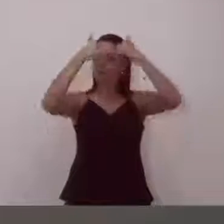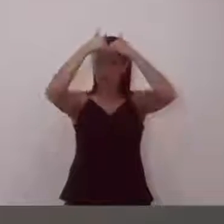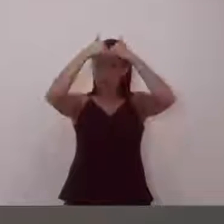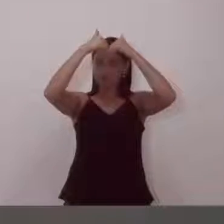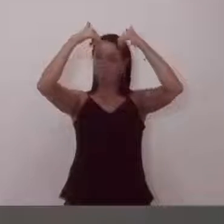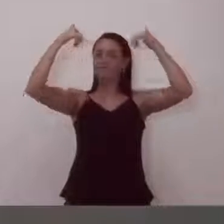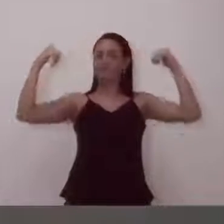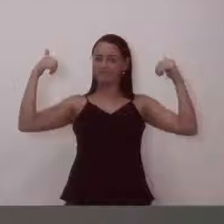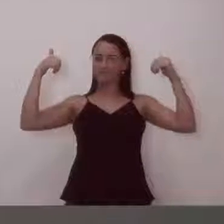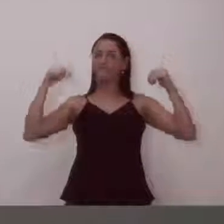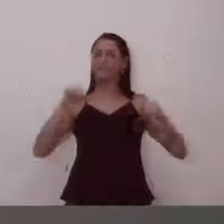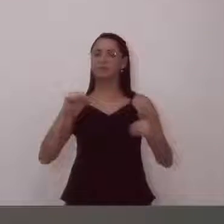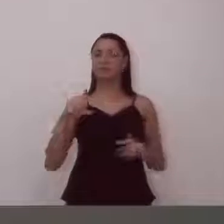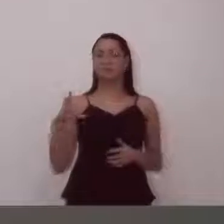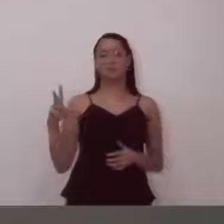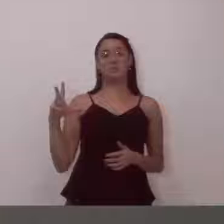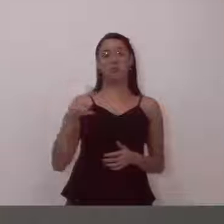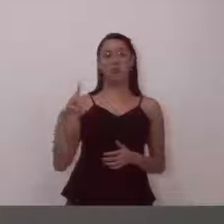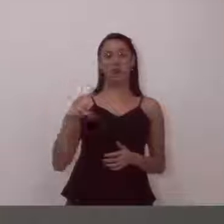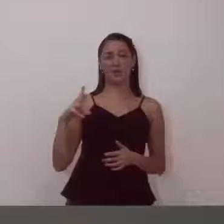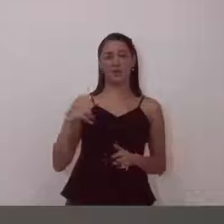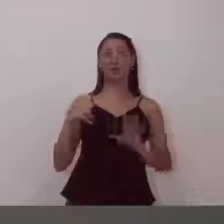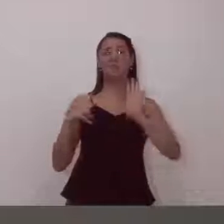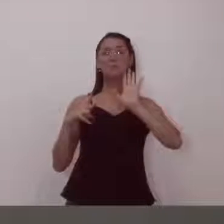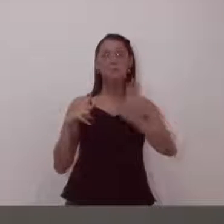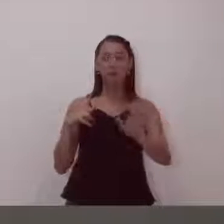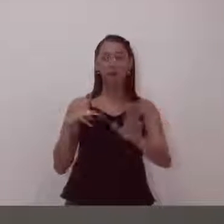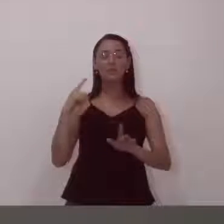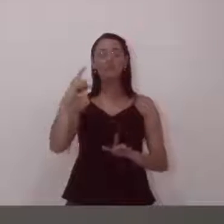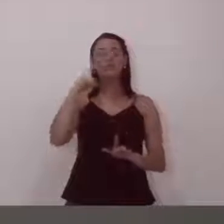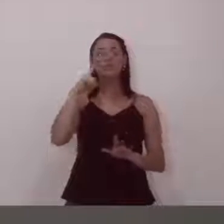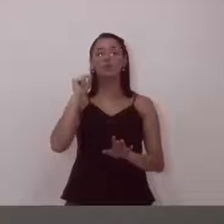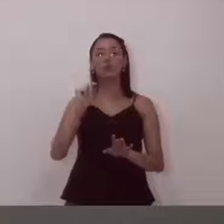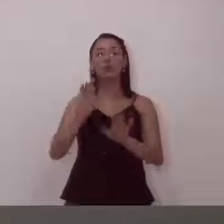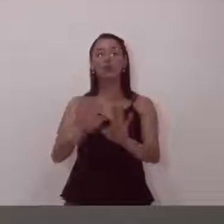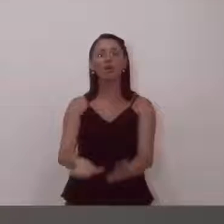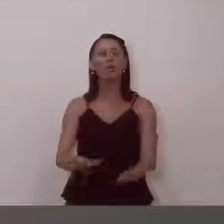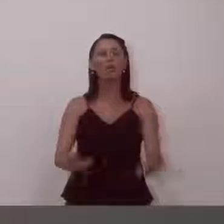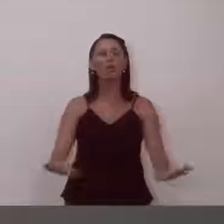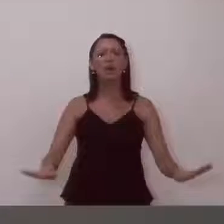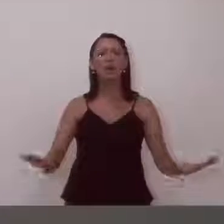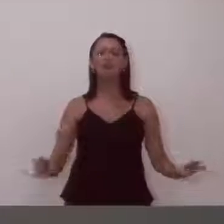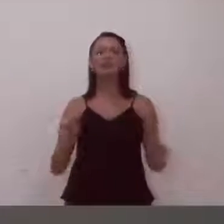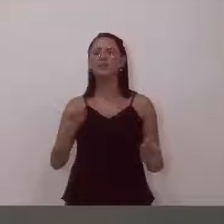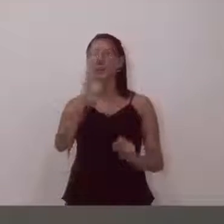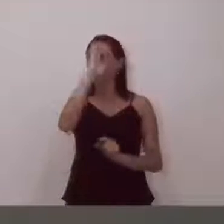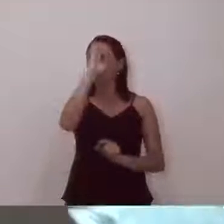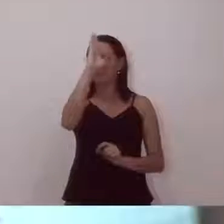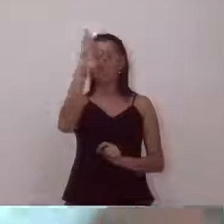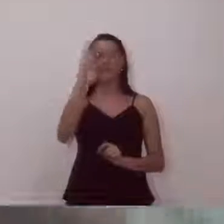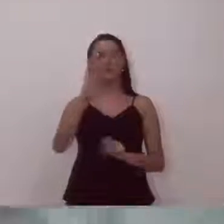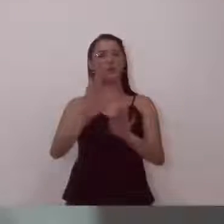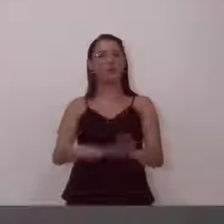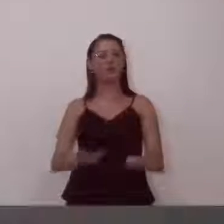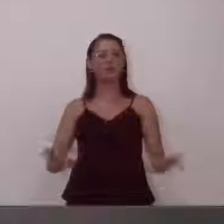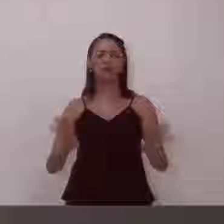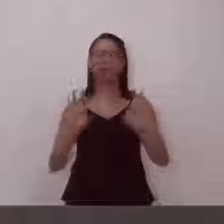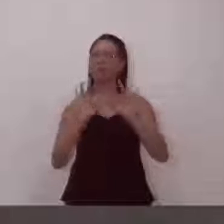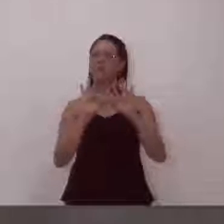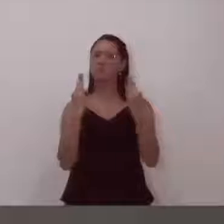questão particular, mas pensar nas crianças, não é? O cliente principal ali, que são as crianças e naturalmente as